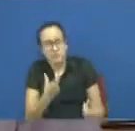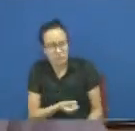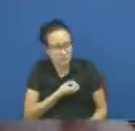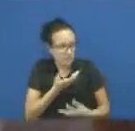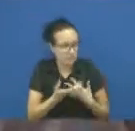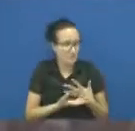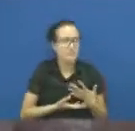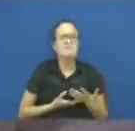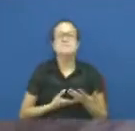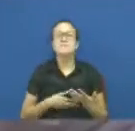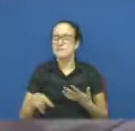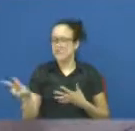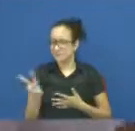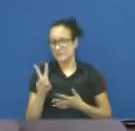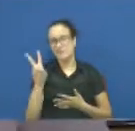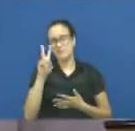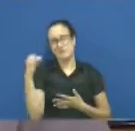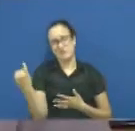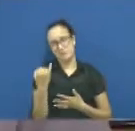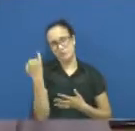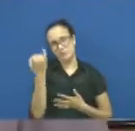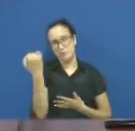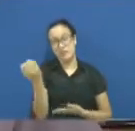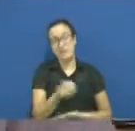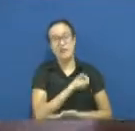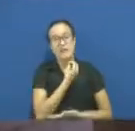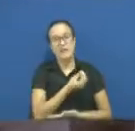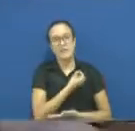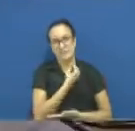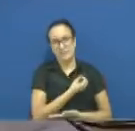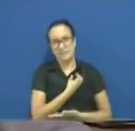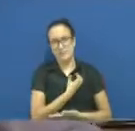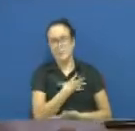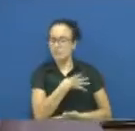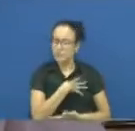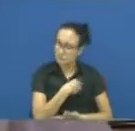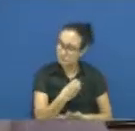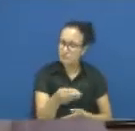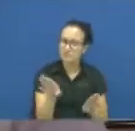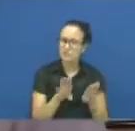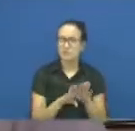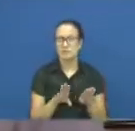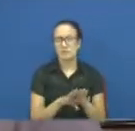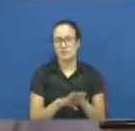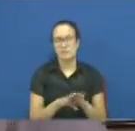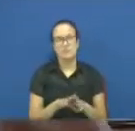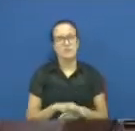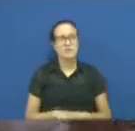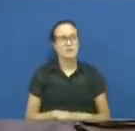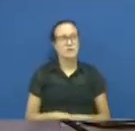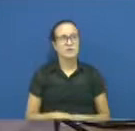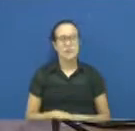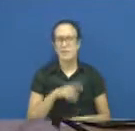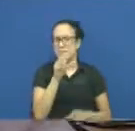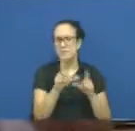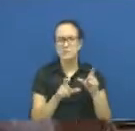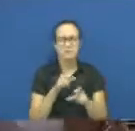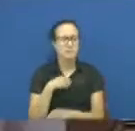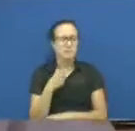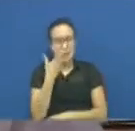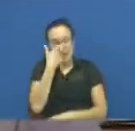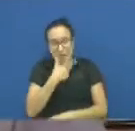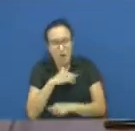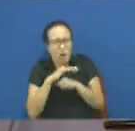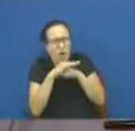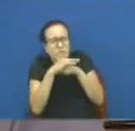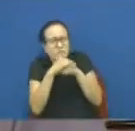Cury, transmitiram para os 3 filhos deles, que são, de fato, pessoas que eu tenho um carinho, um apreço, uma